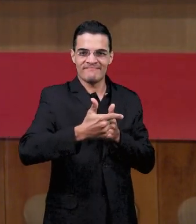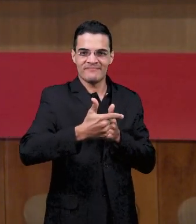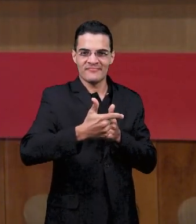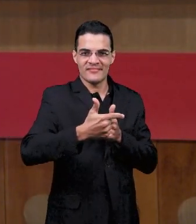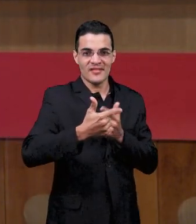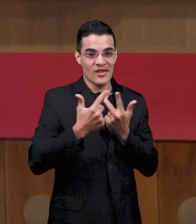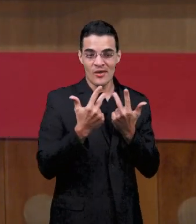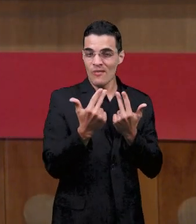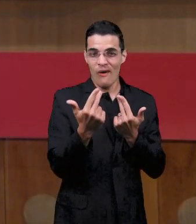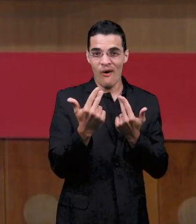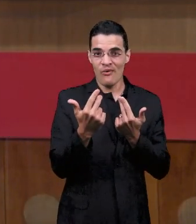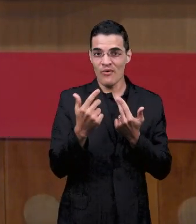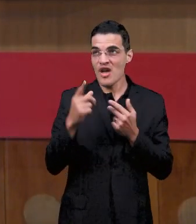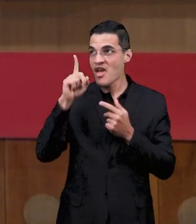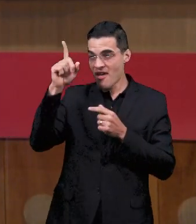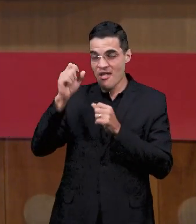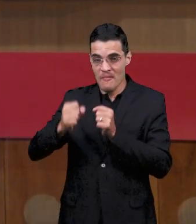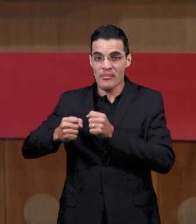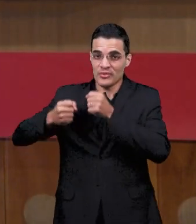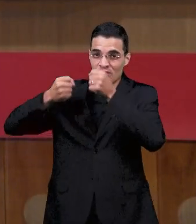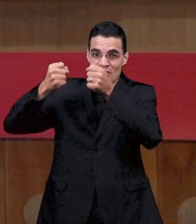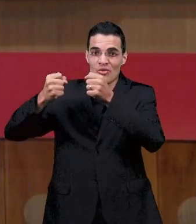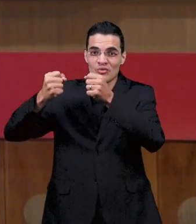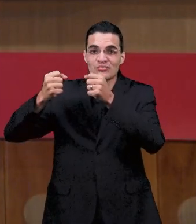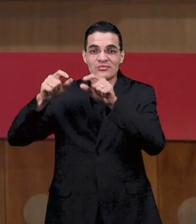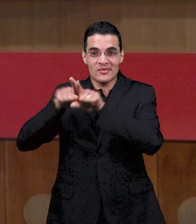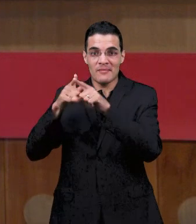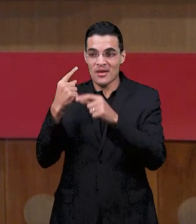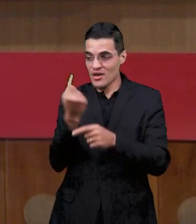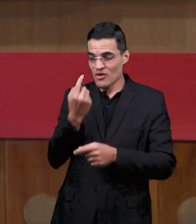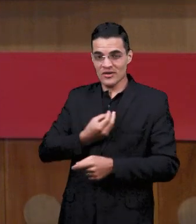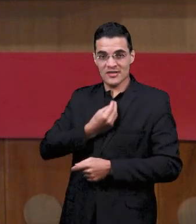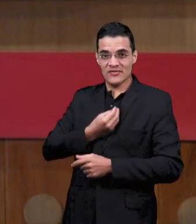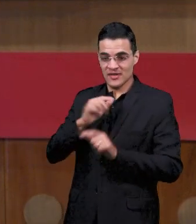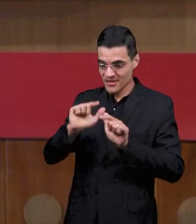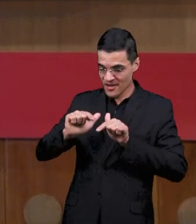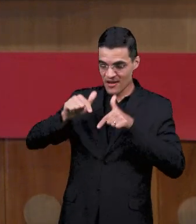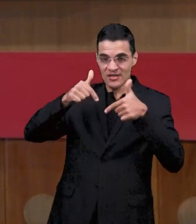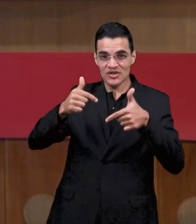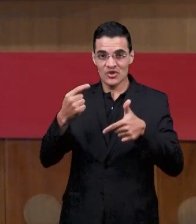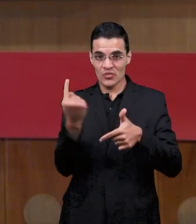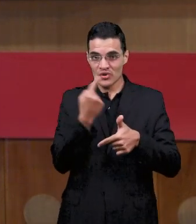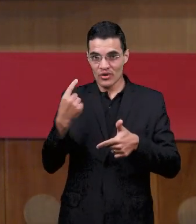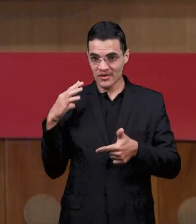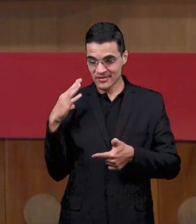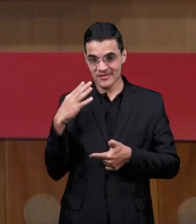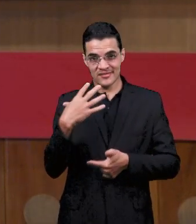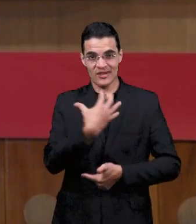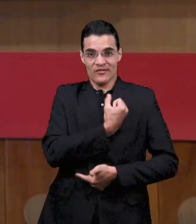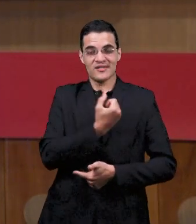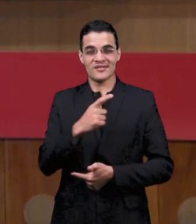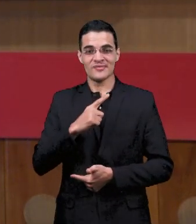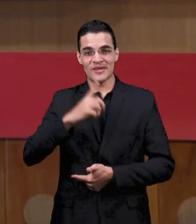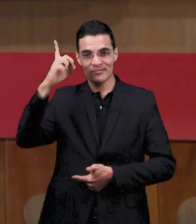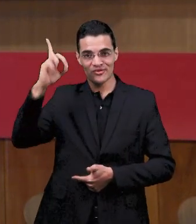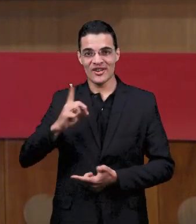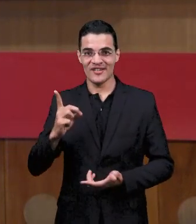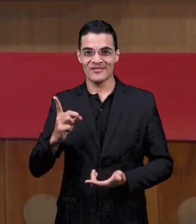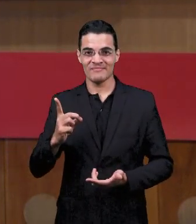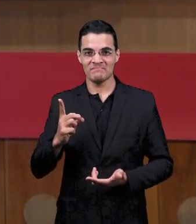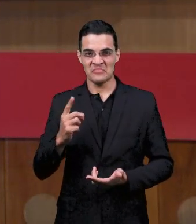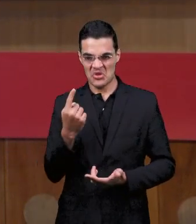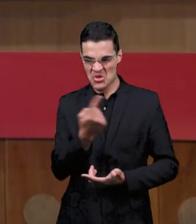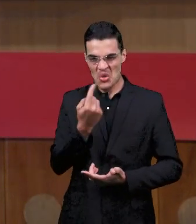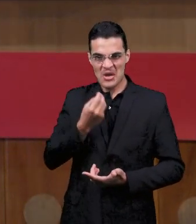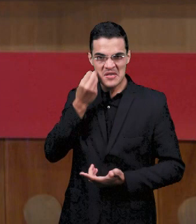nascimento. E agora, nessa obra do Espírito, não vivemos para ser crentes nominais, mas para ser crentes fiéis ao